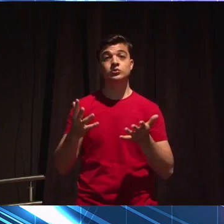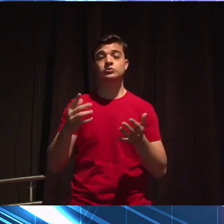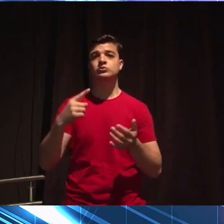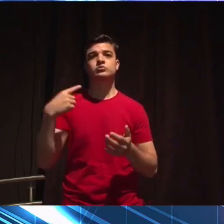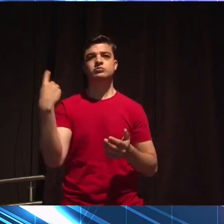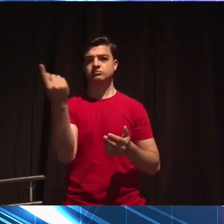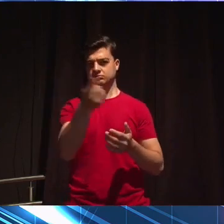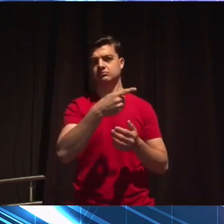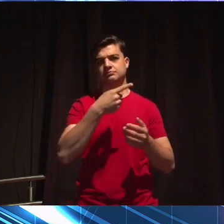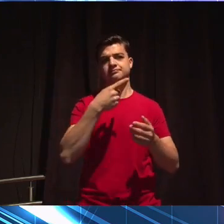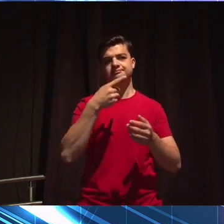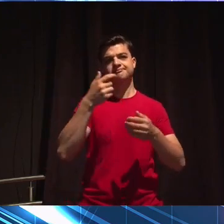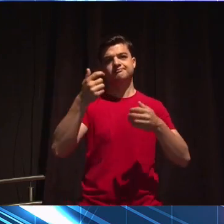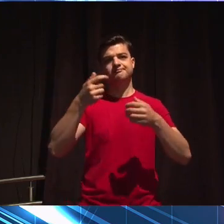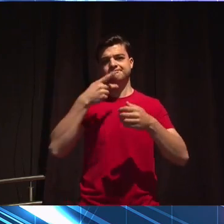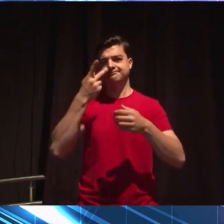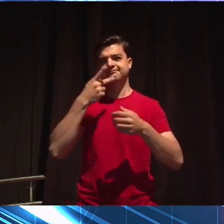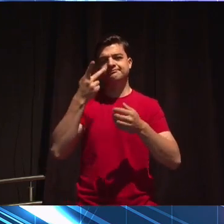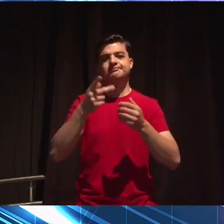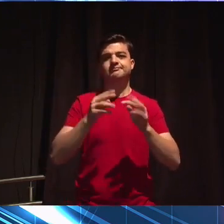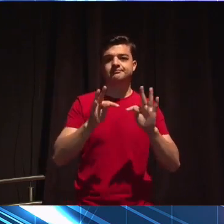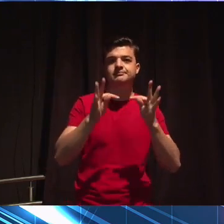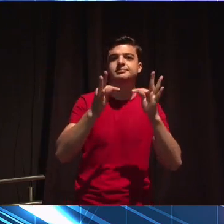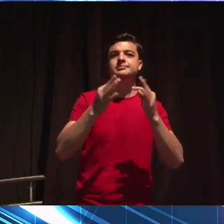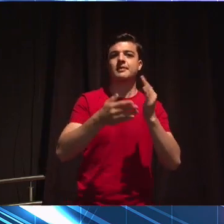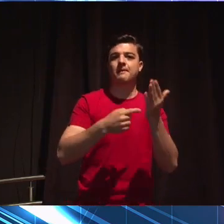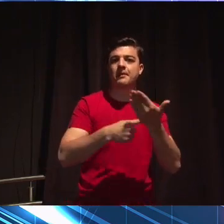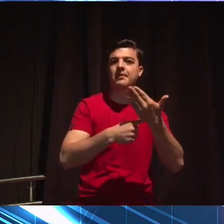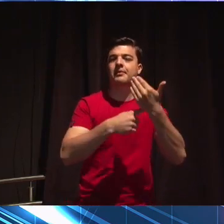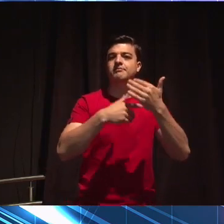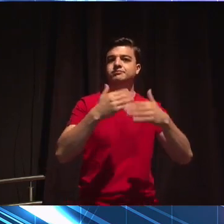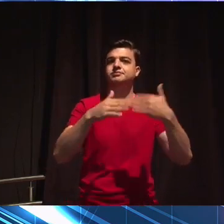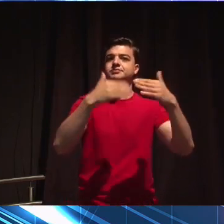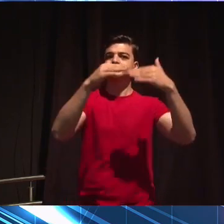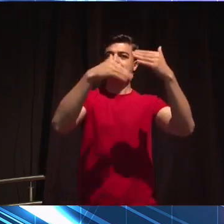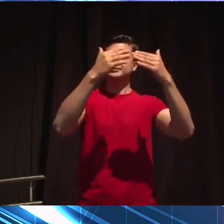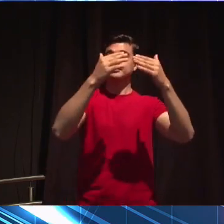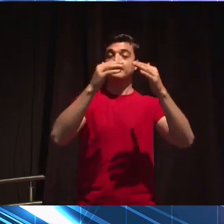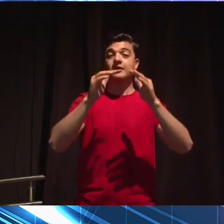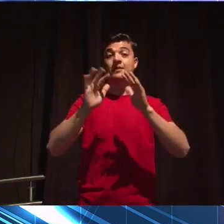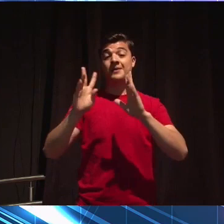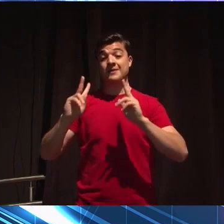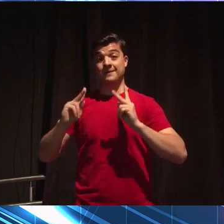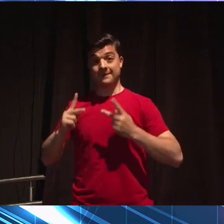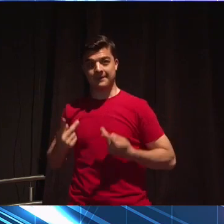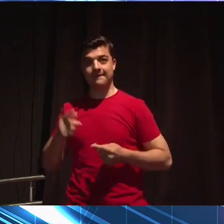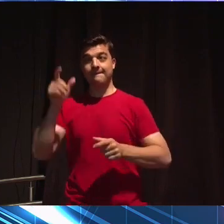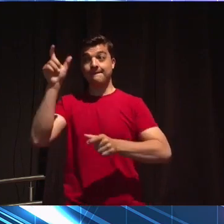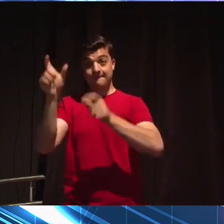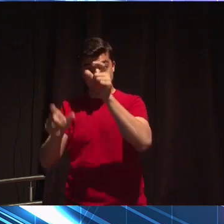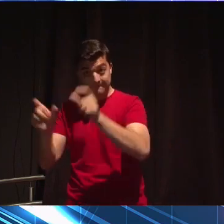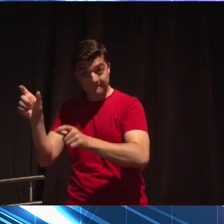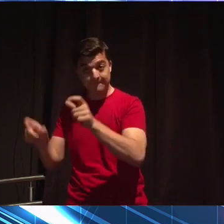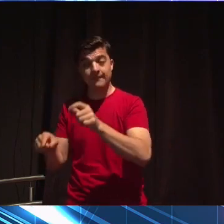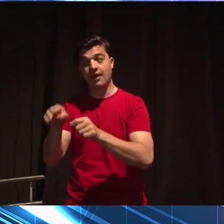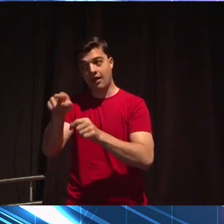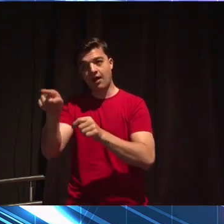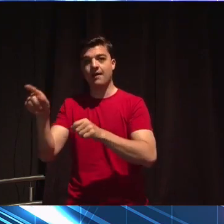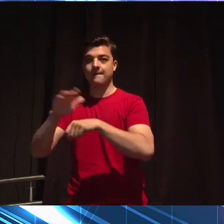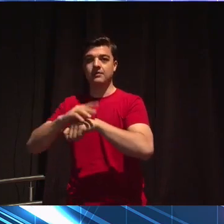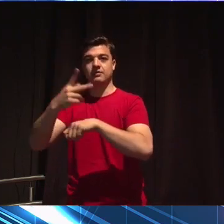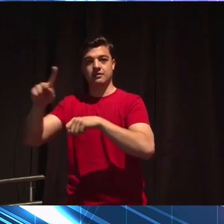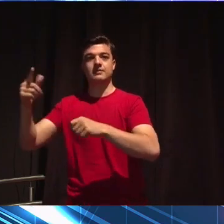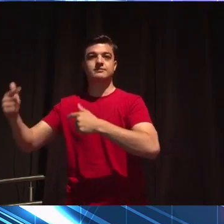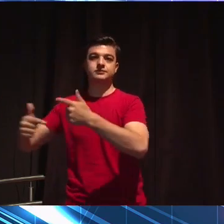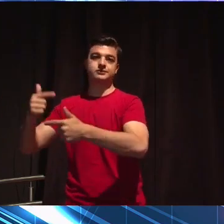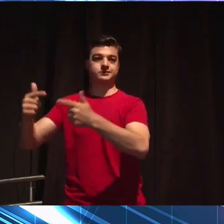dela, entender que pessoas, no final do dia, continuam fazendo a diferença é algo fundamental. E aí fica a pergunta, mas o que